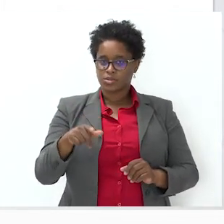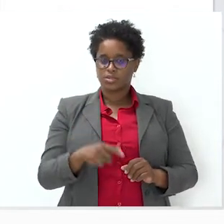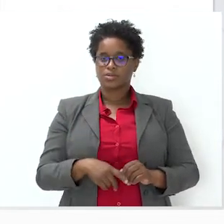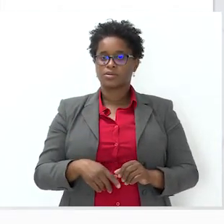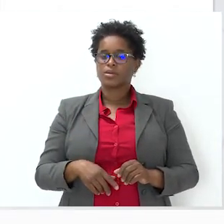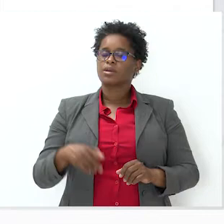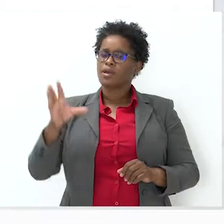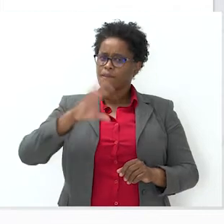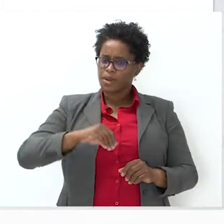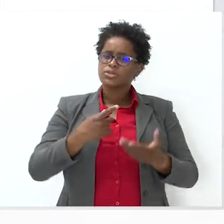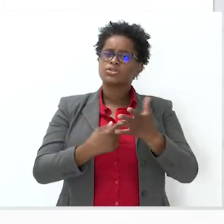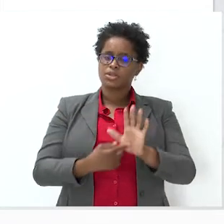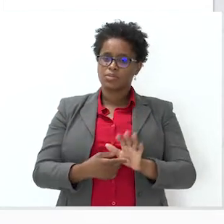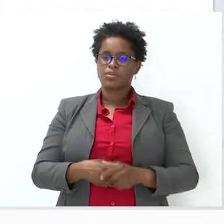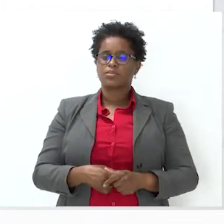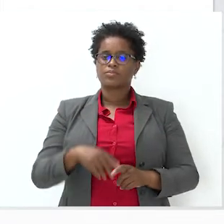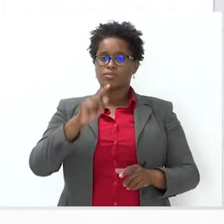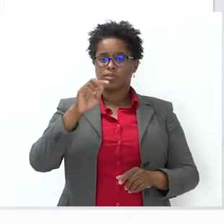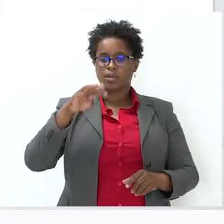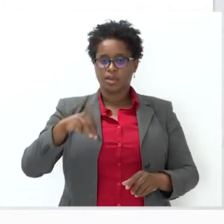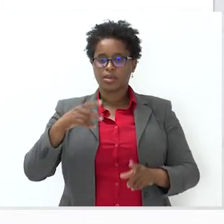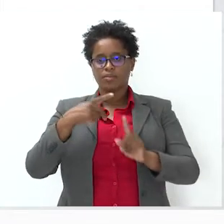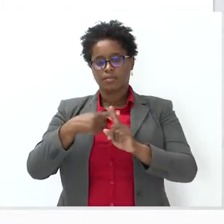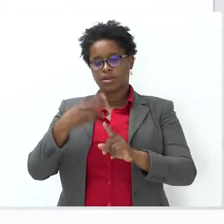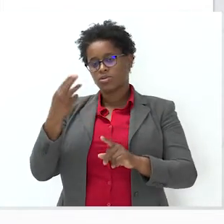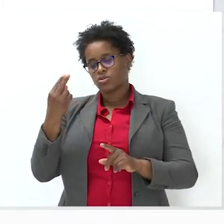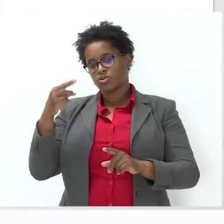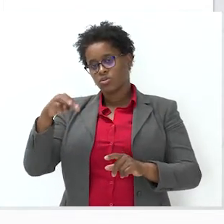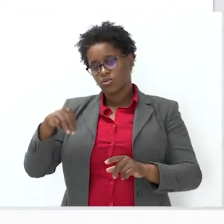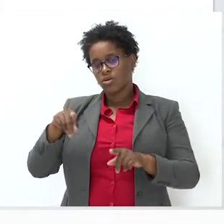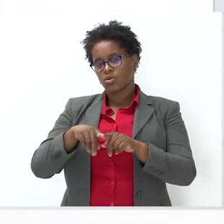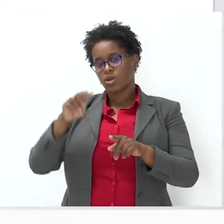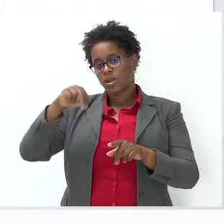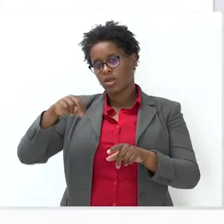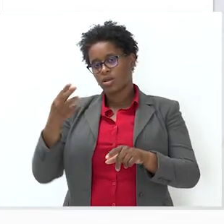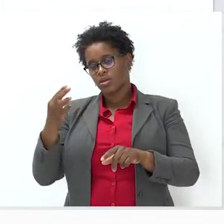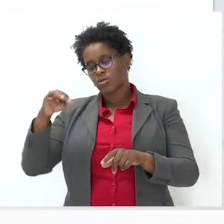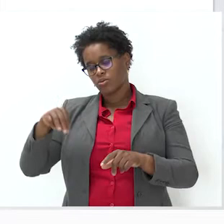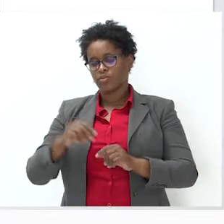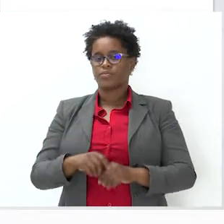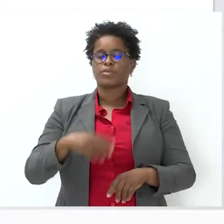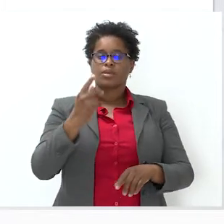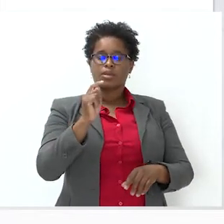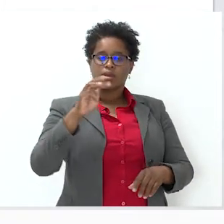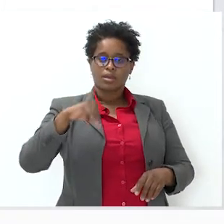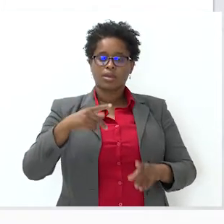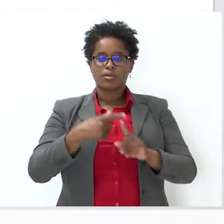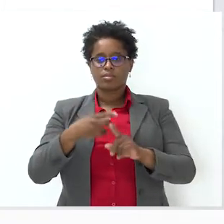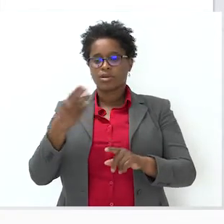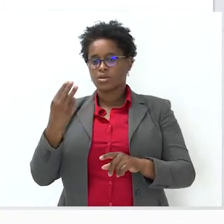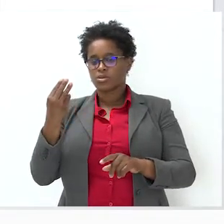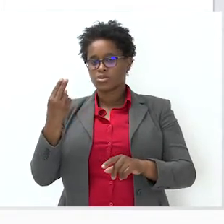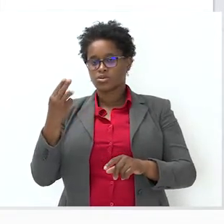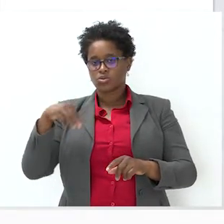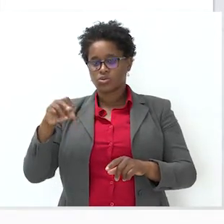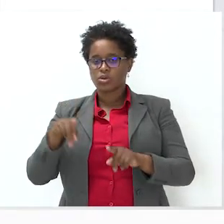Temos ainda mais exemplos. Em mais um igual a num, em mais uma